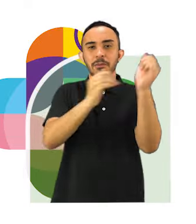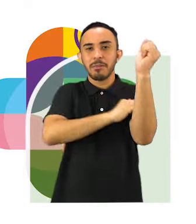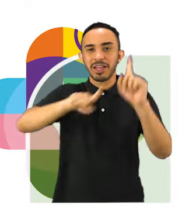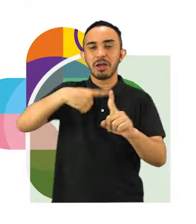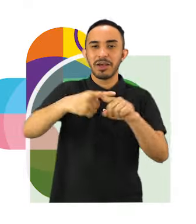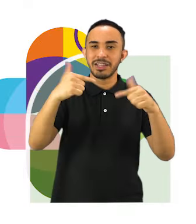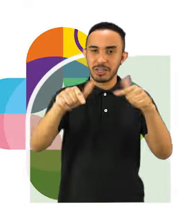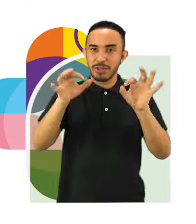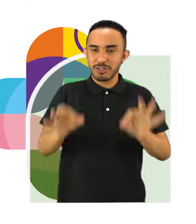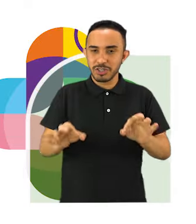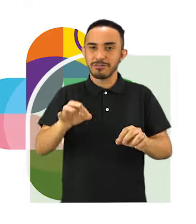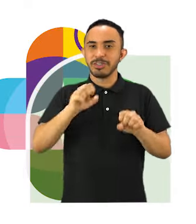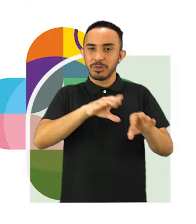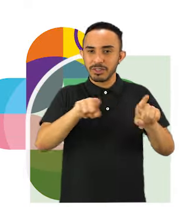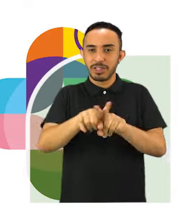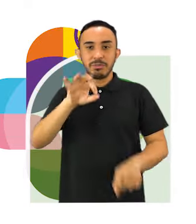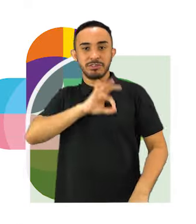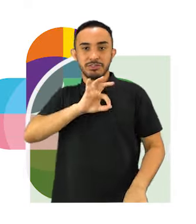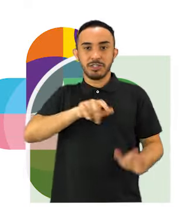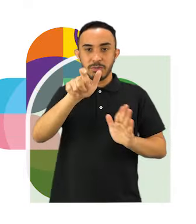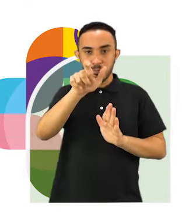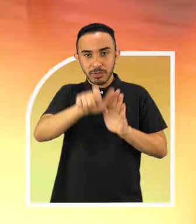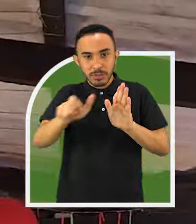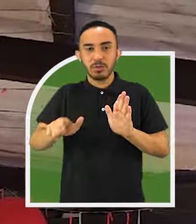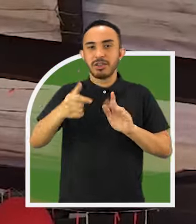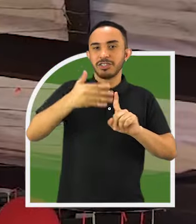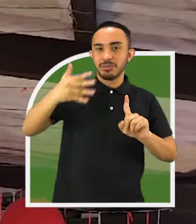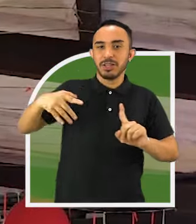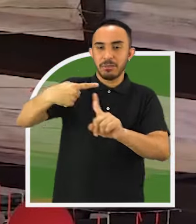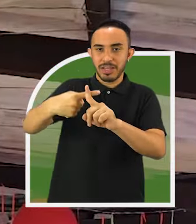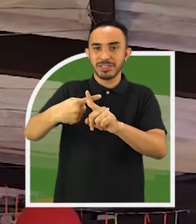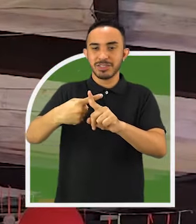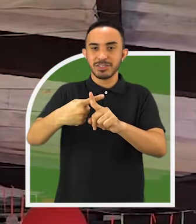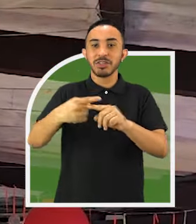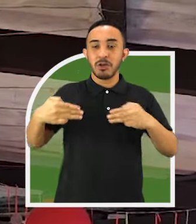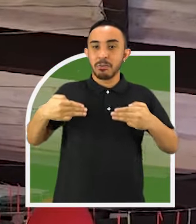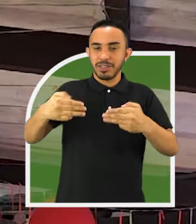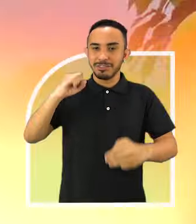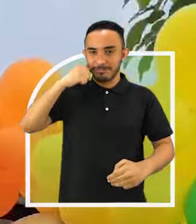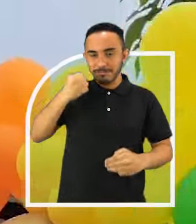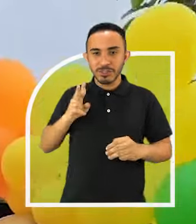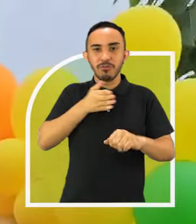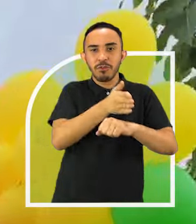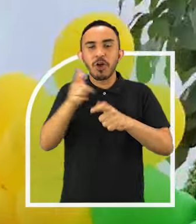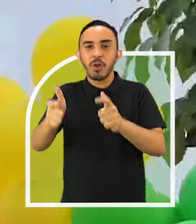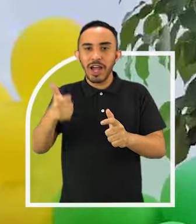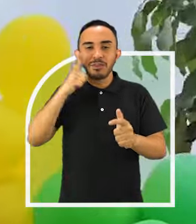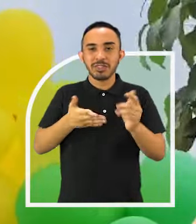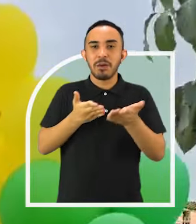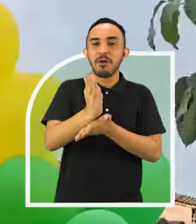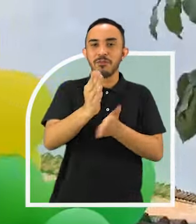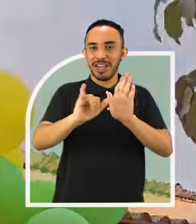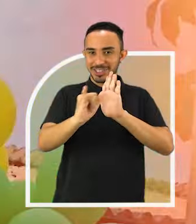digno, educação e geração de renda para pessoas LGBTQIA+. O ministro também visitou as casas de acolhimento que foram beneficiadas pelo programa do